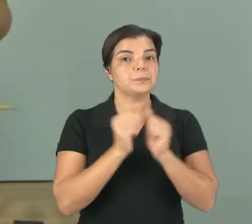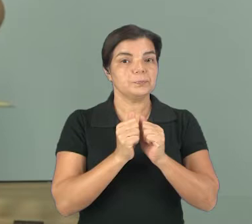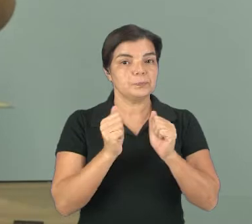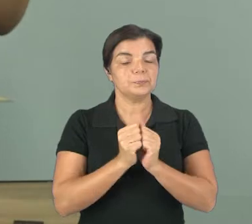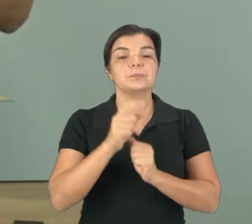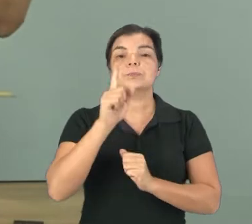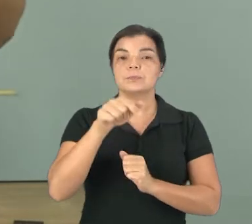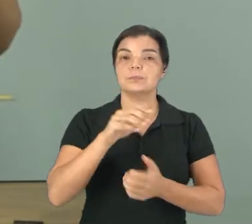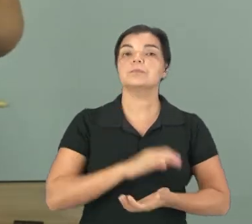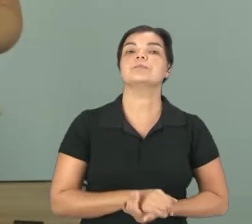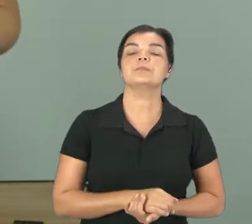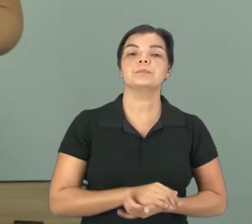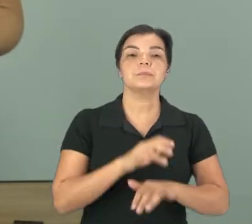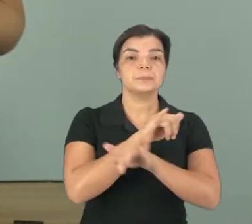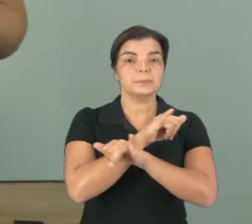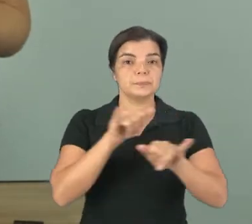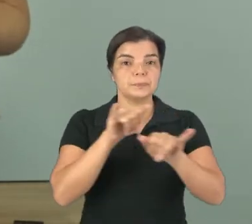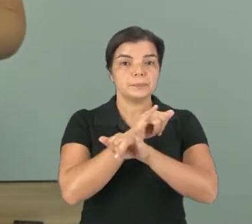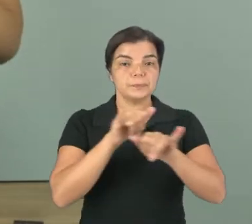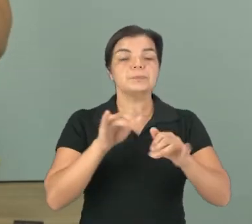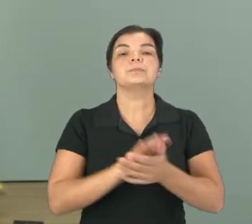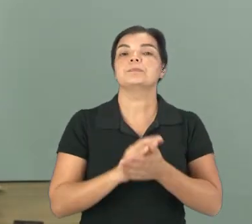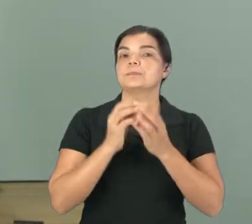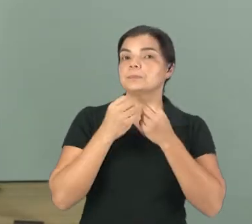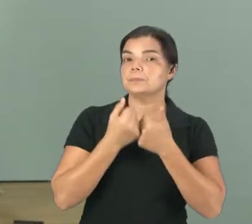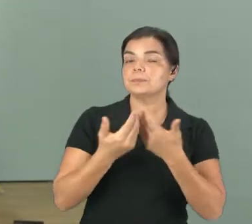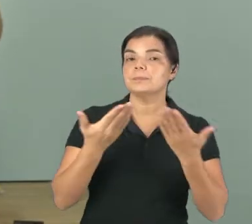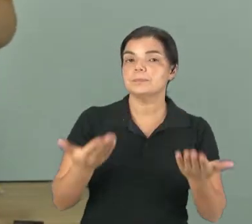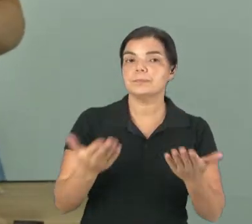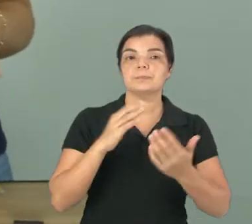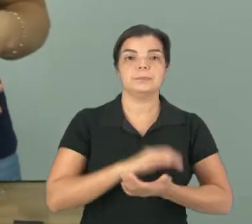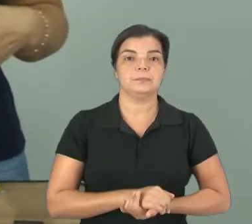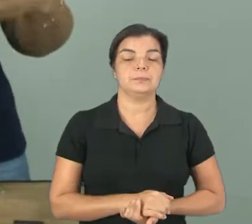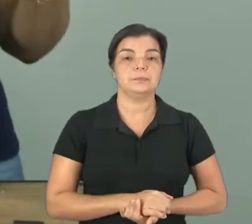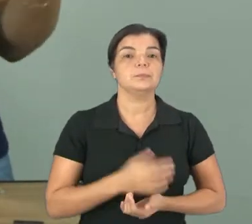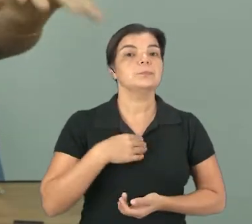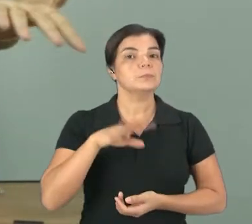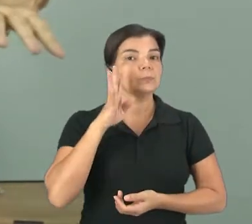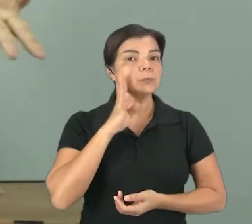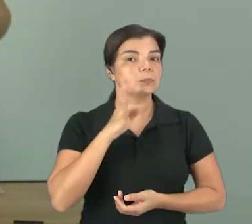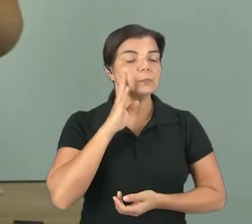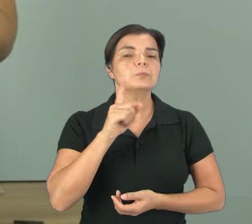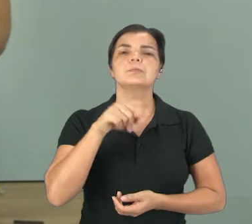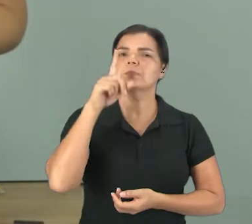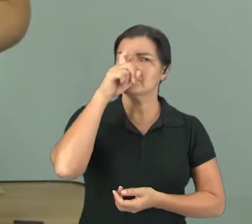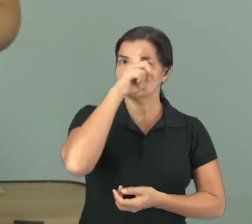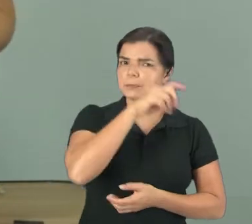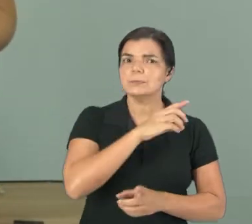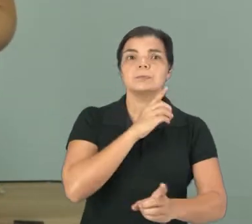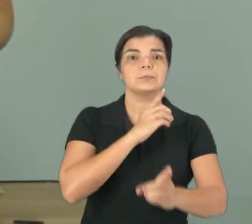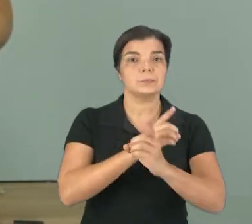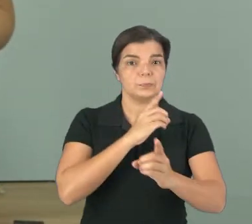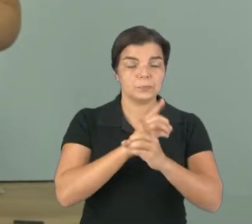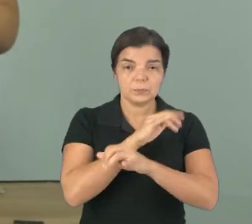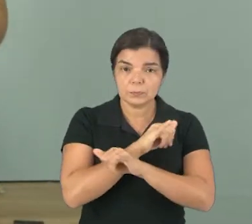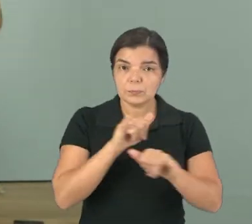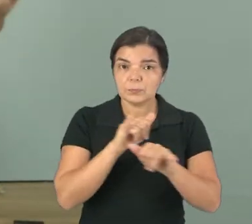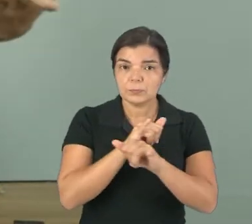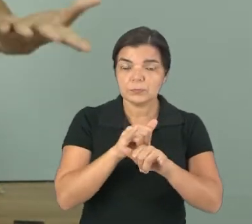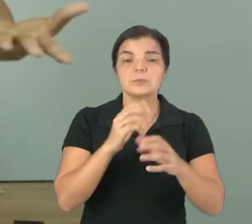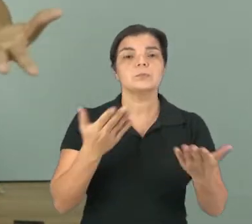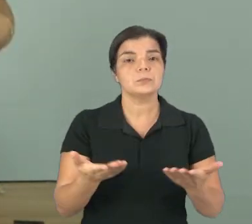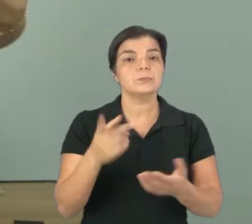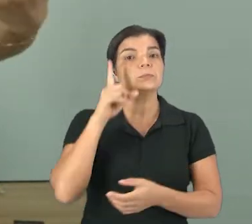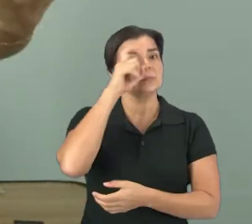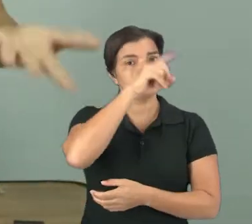é um texto informativo. Muito bem. Então, olha como é interessante. Foi difícil encontrar essas informações? Foi